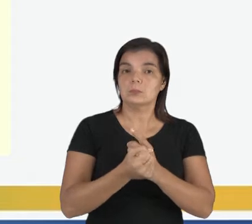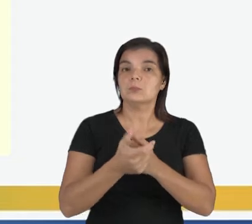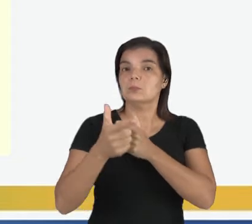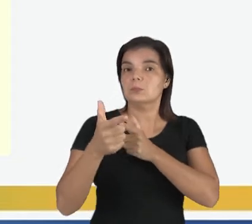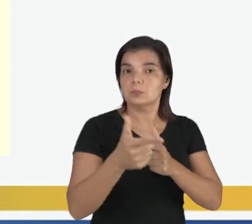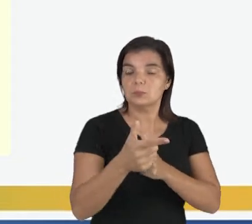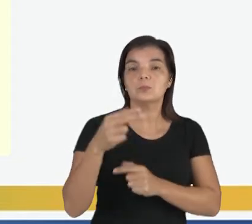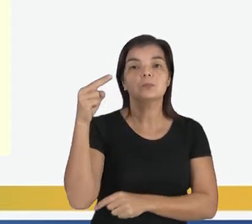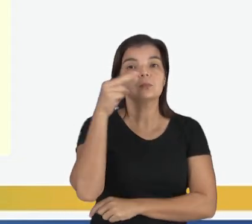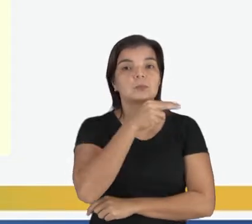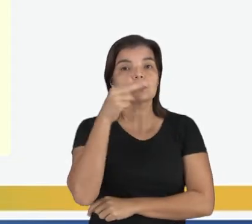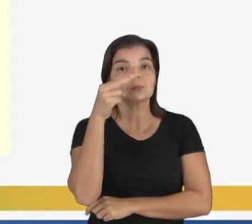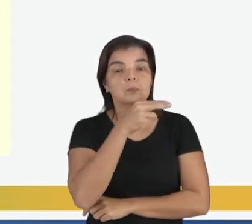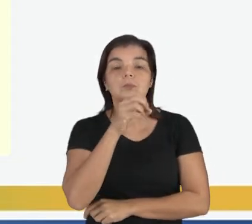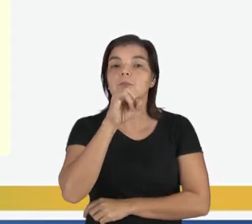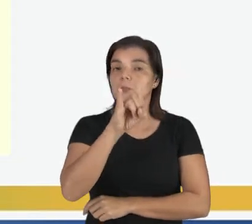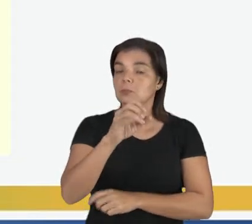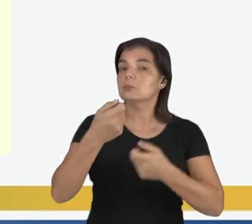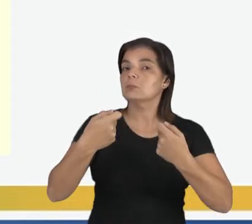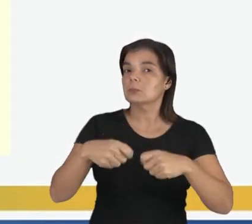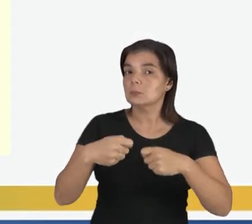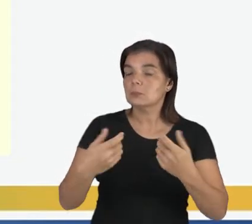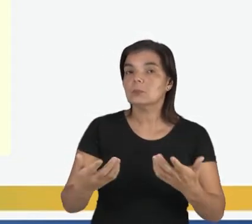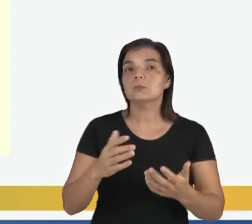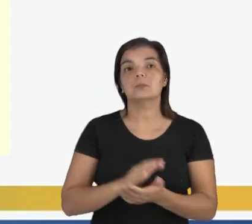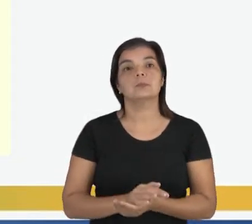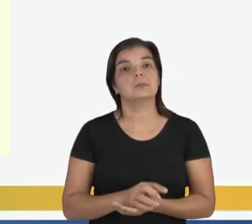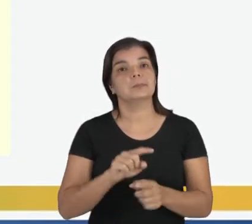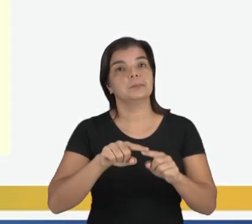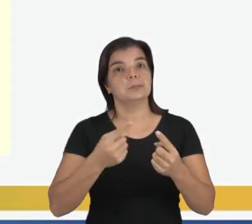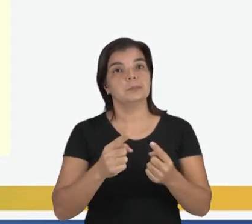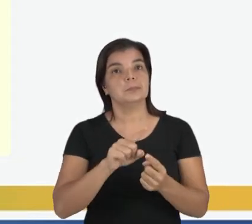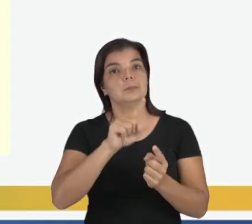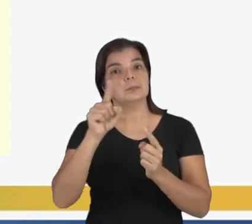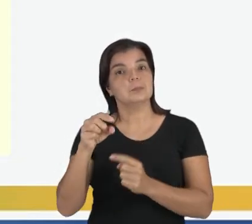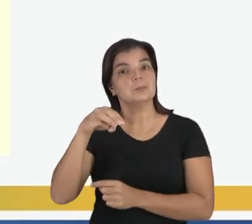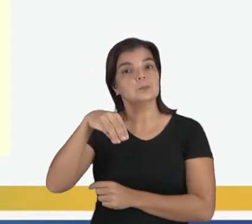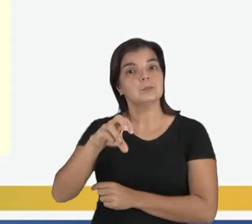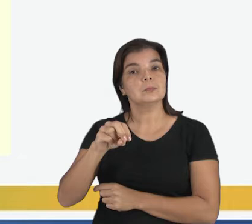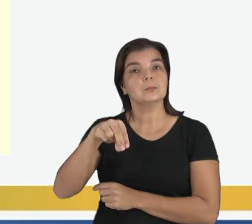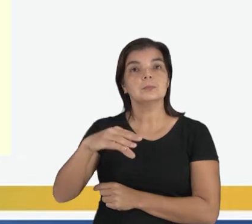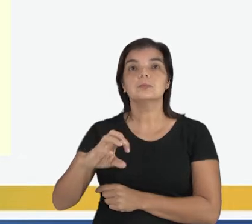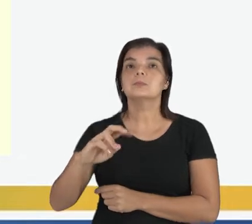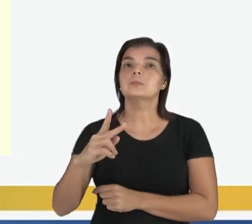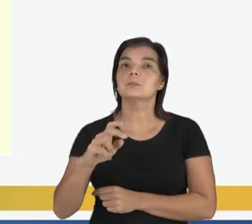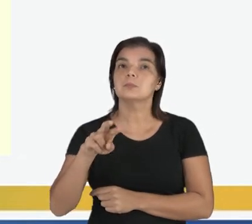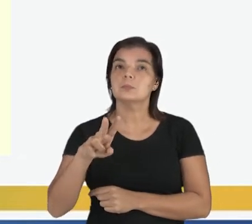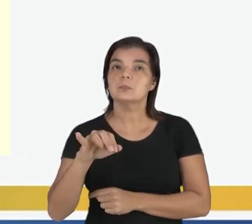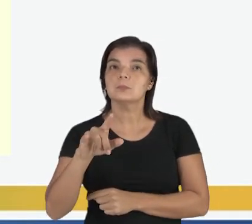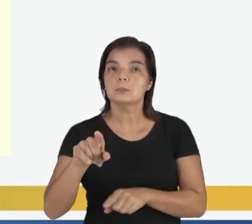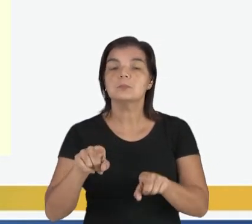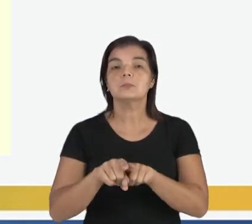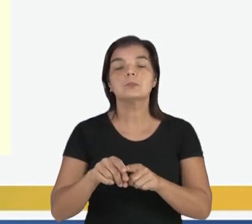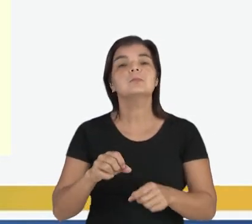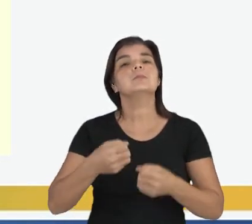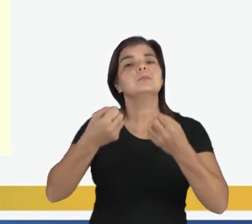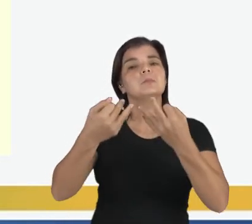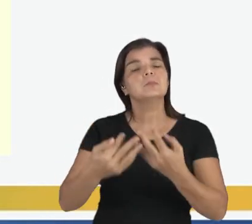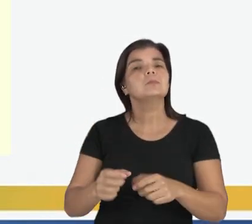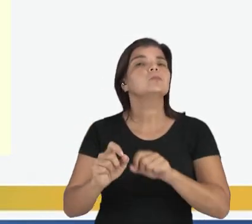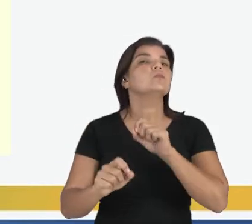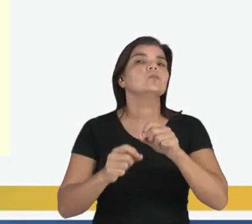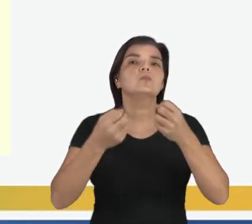armada, urgente, né, caso fosse necessário. Só que os mencheviques, aí representado por o Marlov, ele